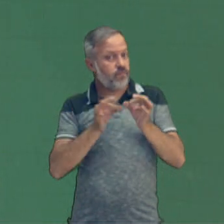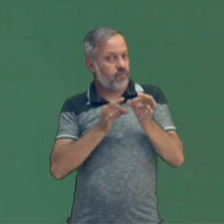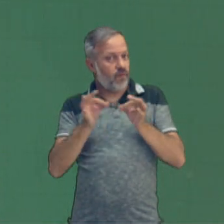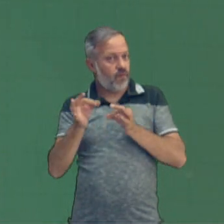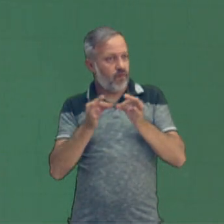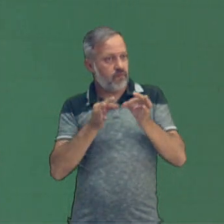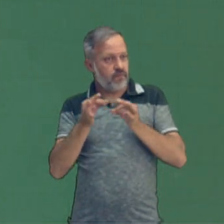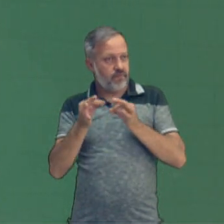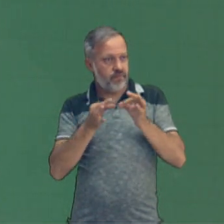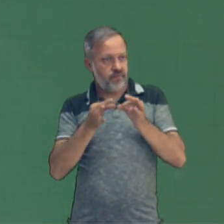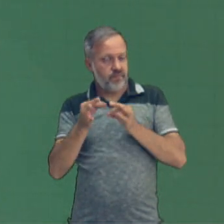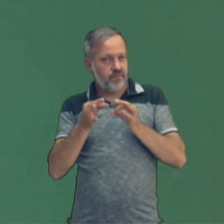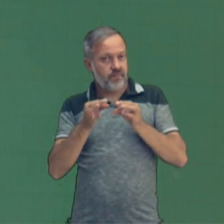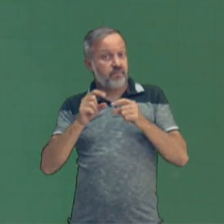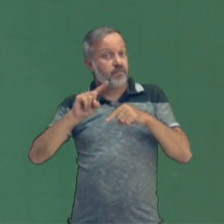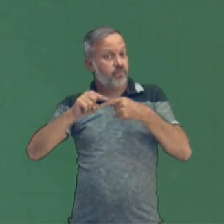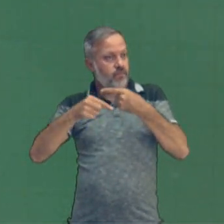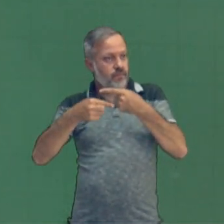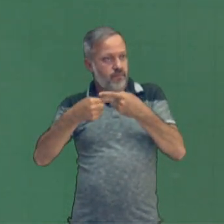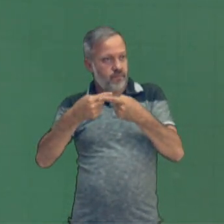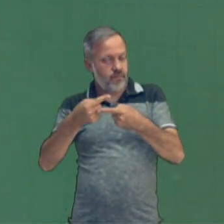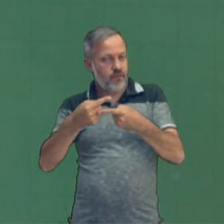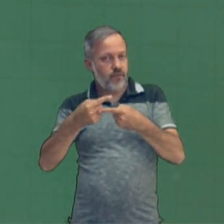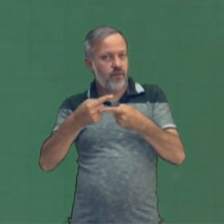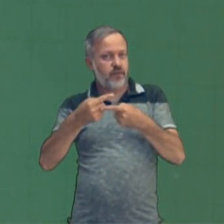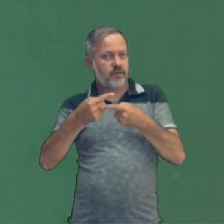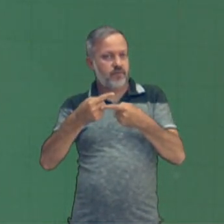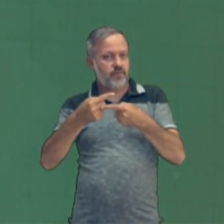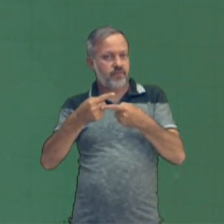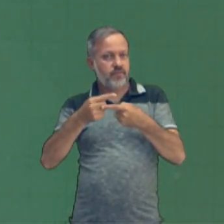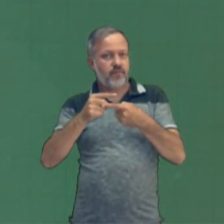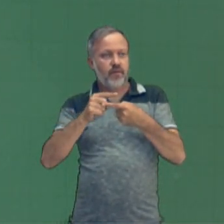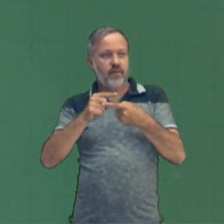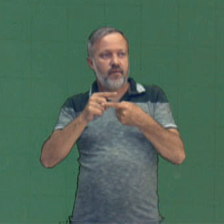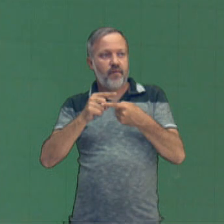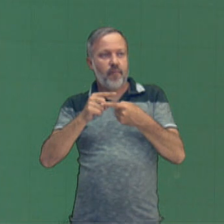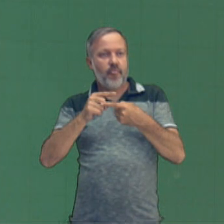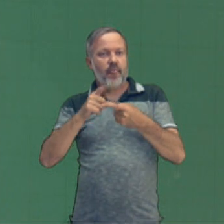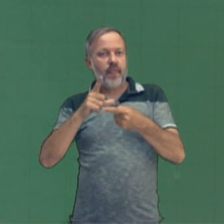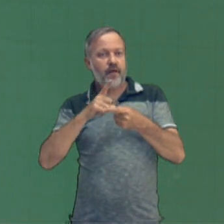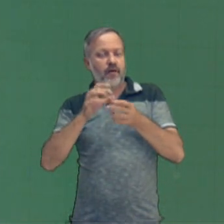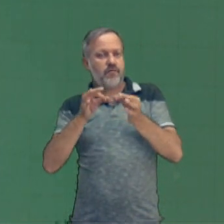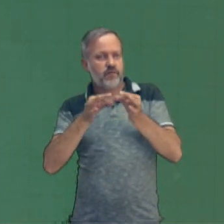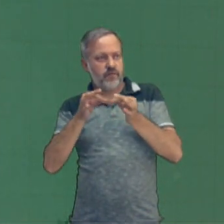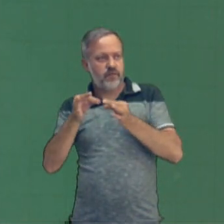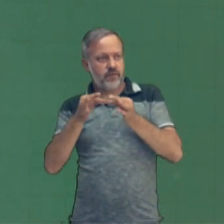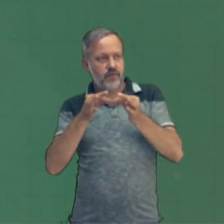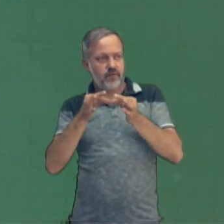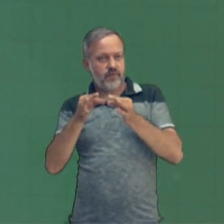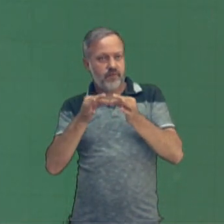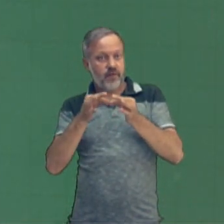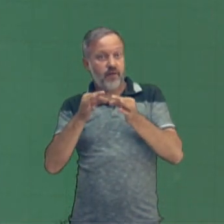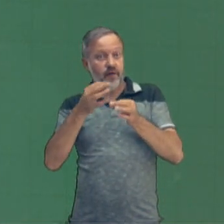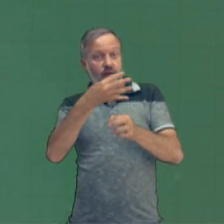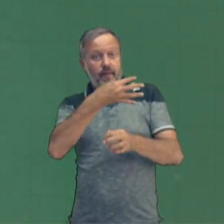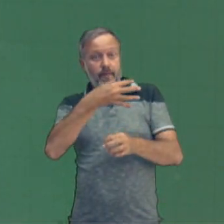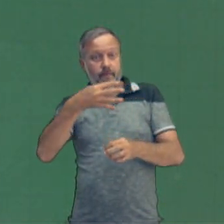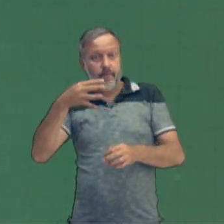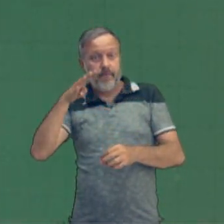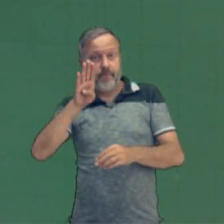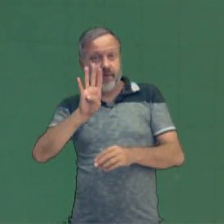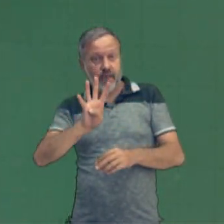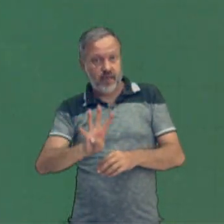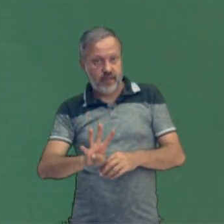aqui, anos mais tarde, pelo Papa Gregoriano. Então, nós temos um calendário gregoriano que marca